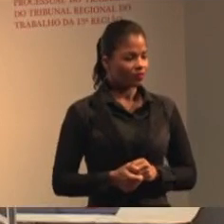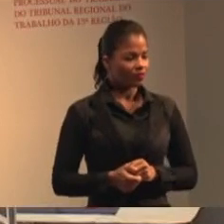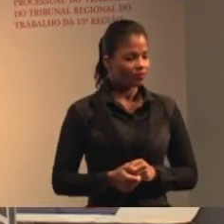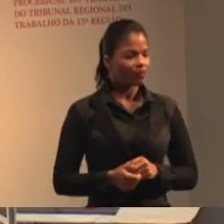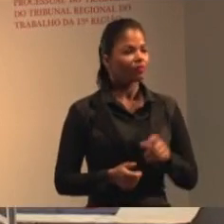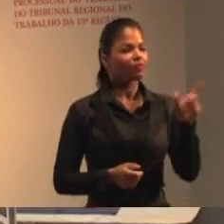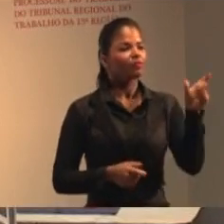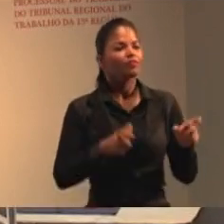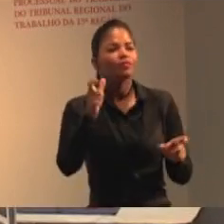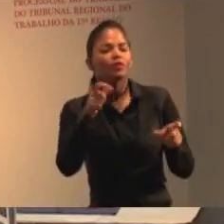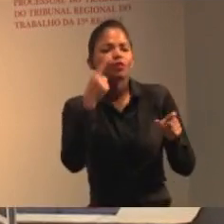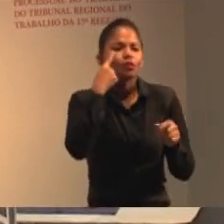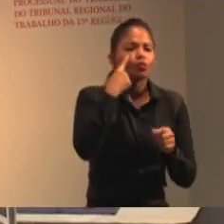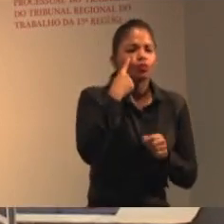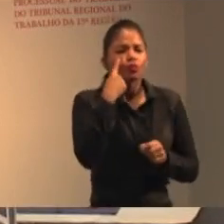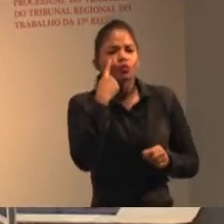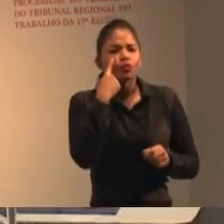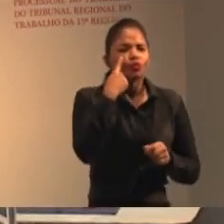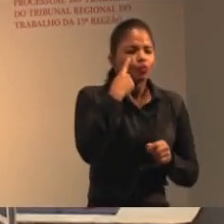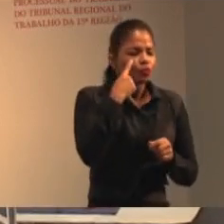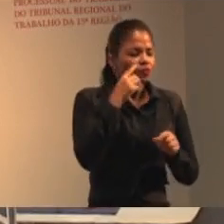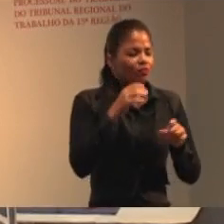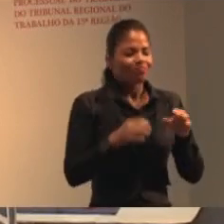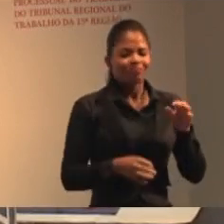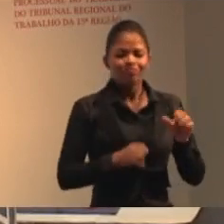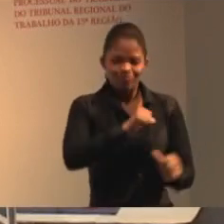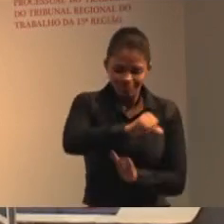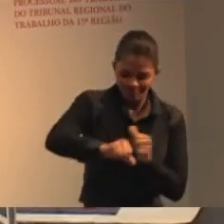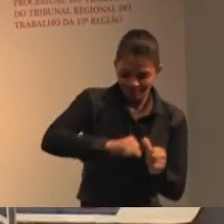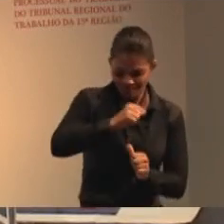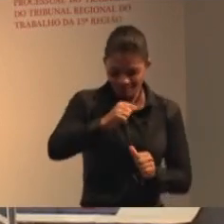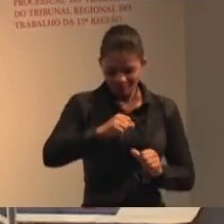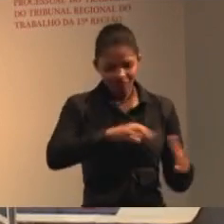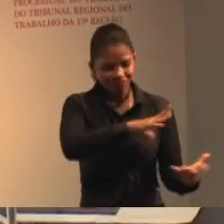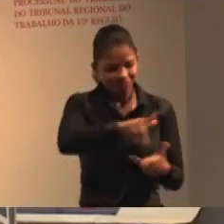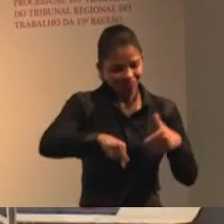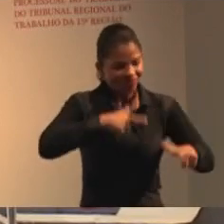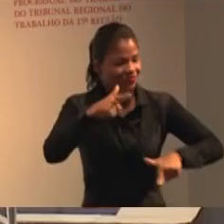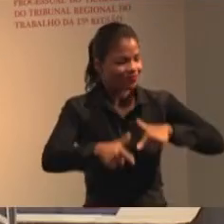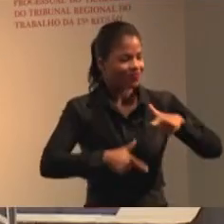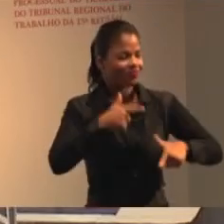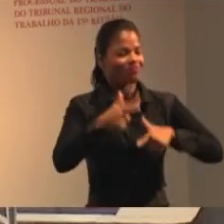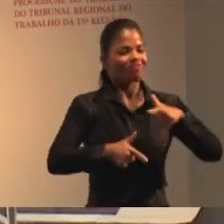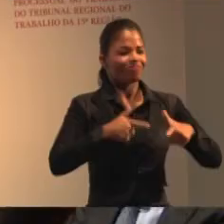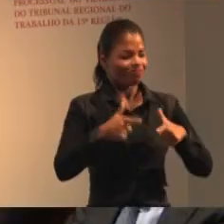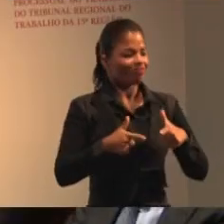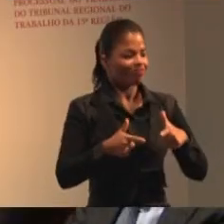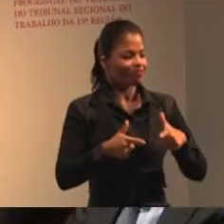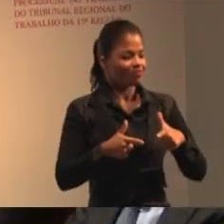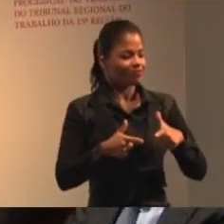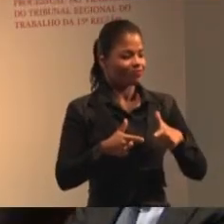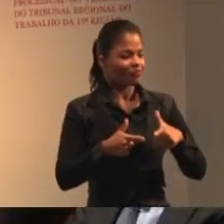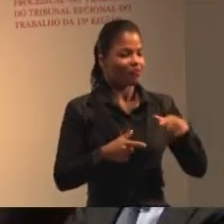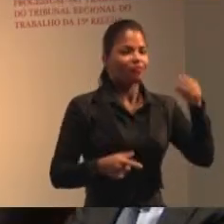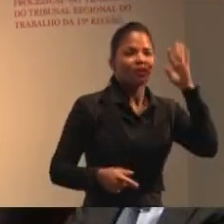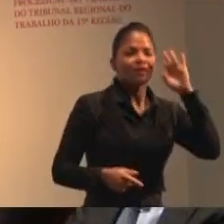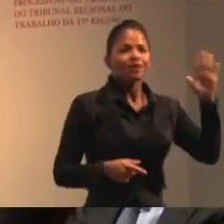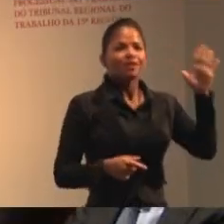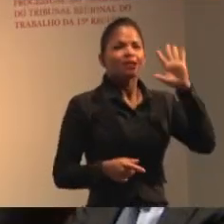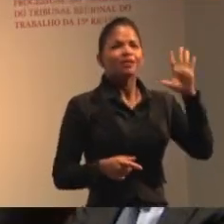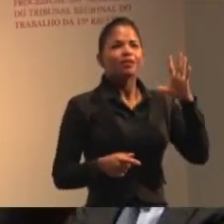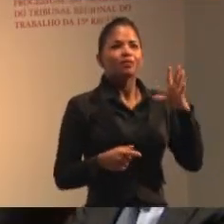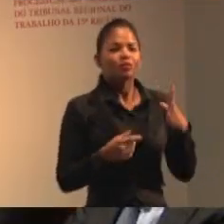E se alguém tem dúvida de que as transformações do mundo do trabalho estão aí para nos desafiar, pensamos